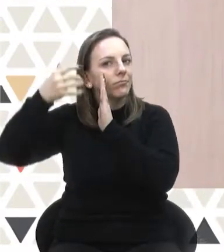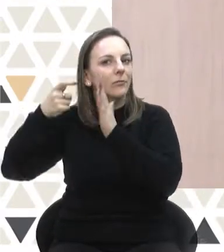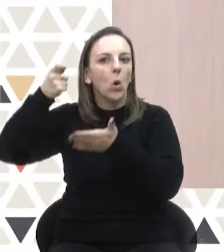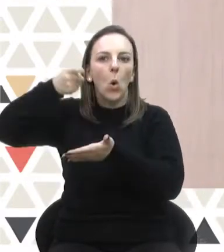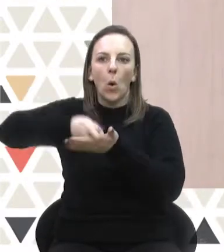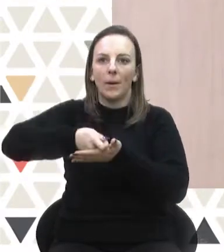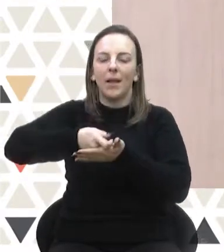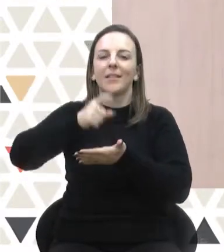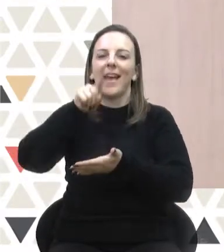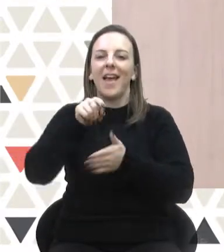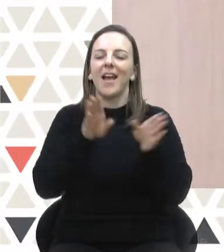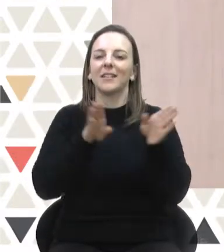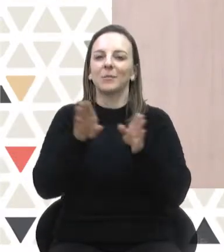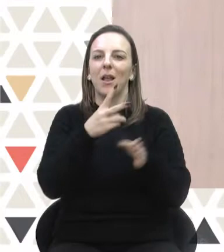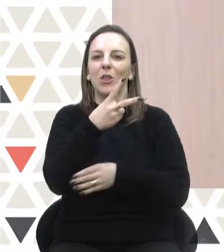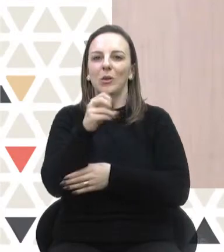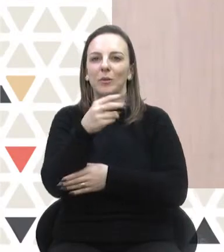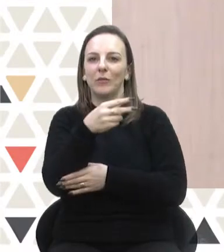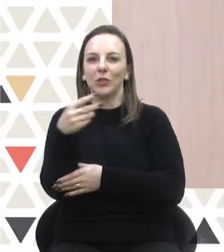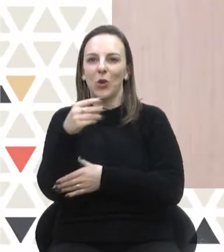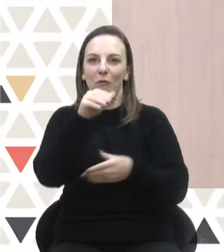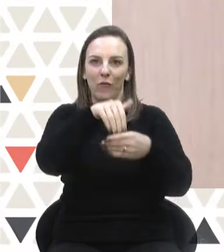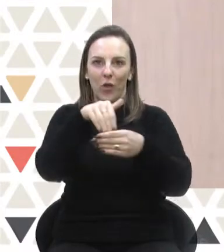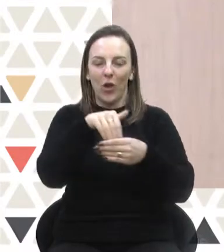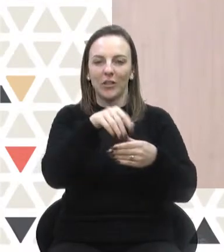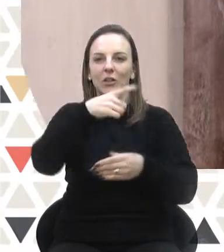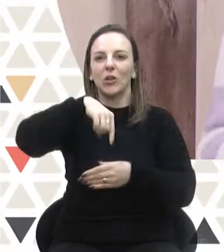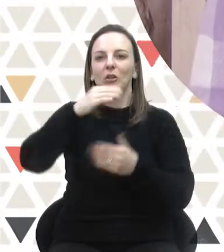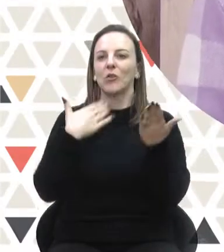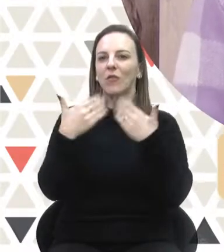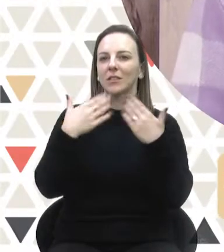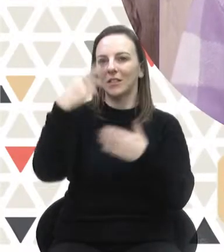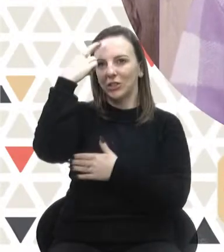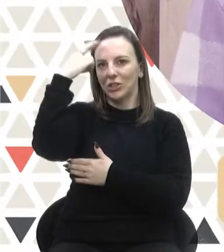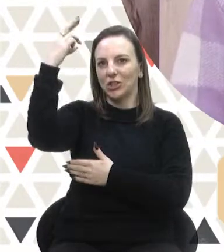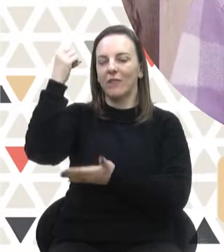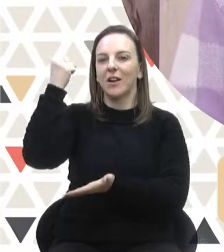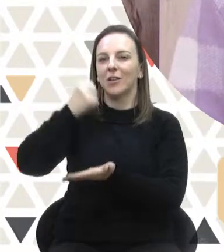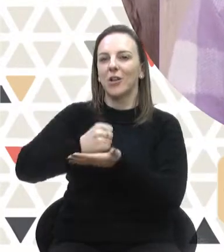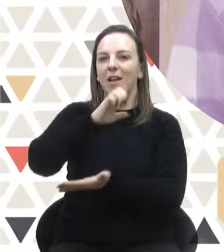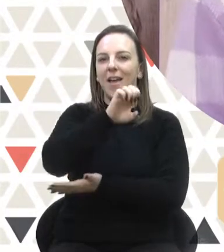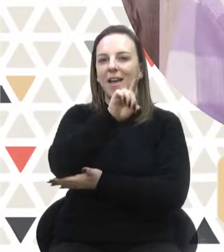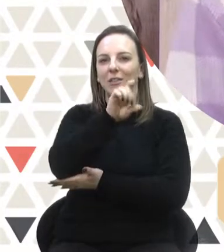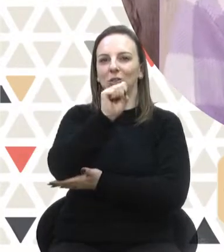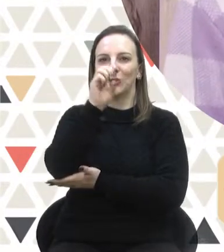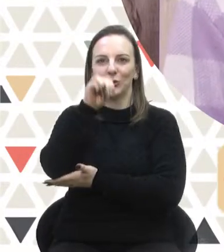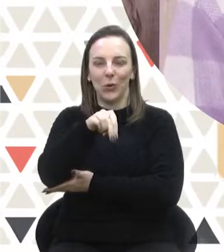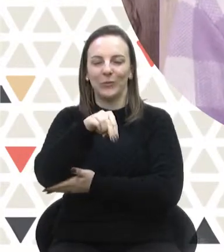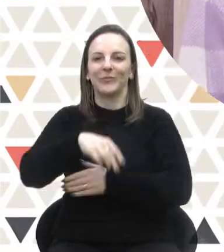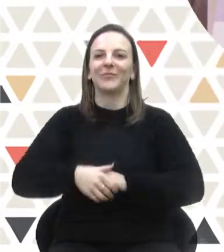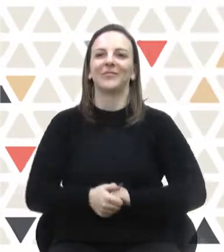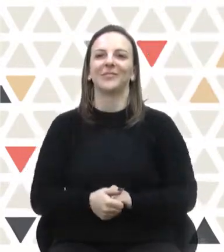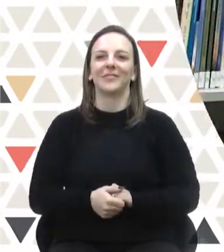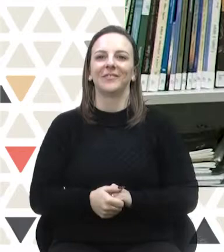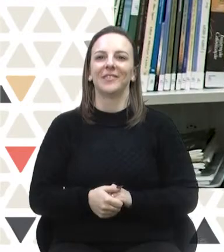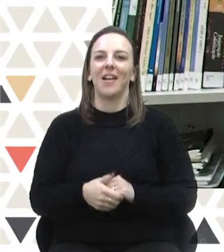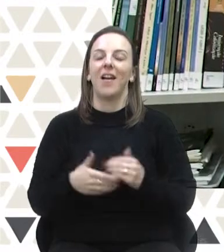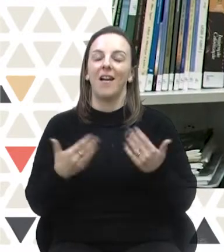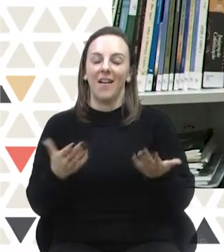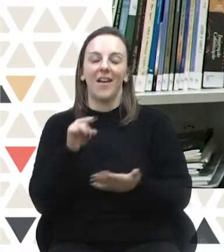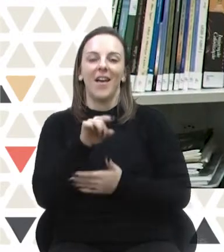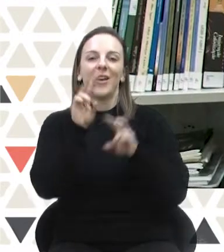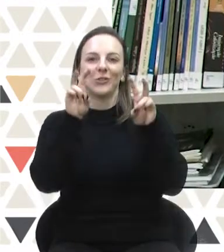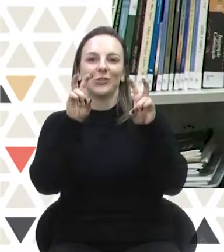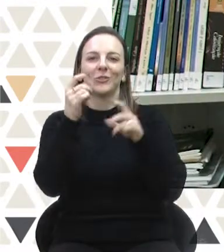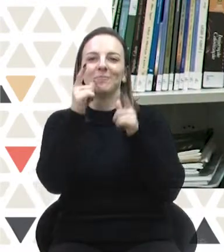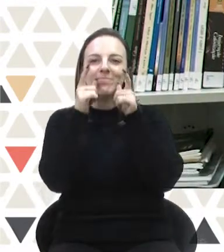eleições de 2022 que vamos conversar agora com o chefe de cartório eleitoral, Edson Borowski. Olha, esse é um